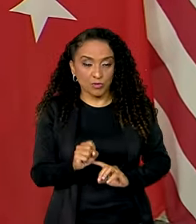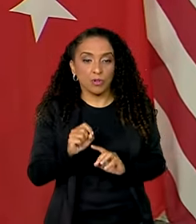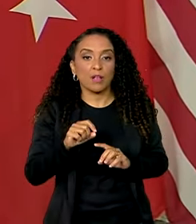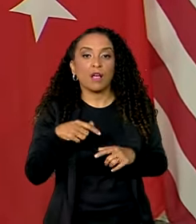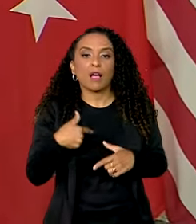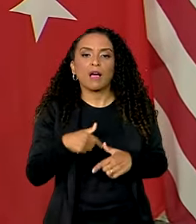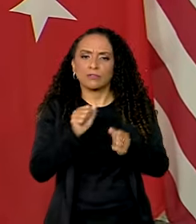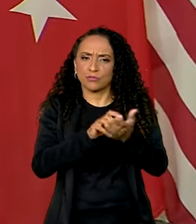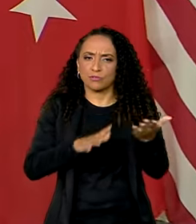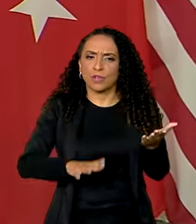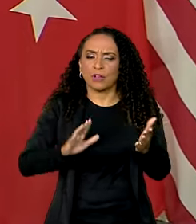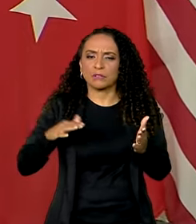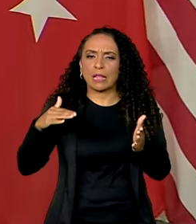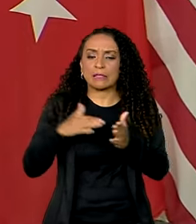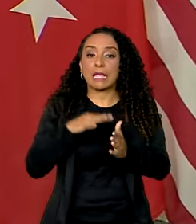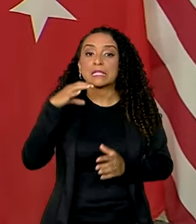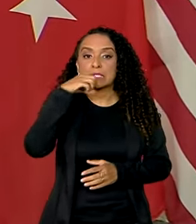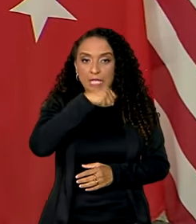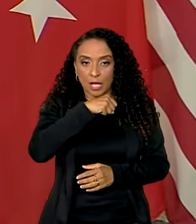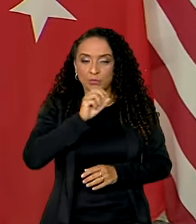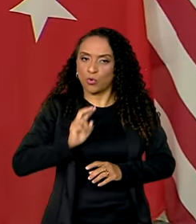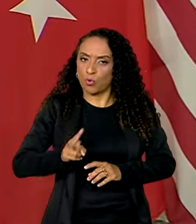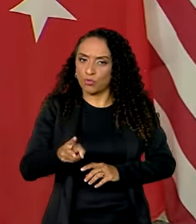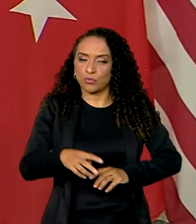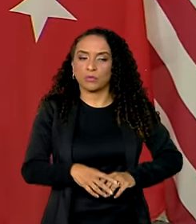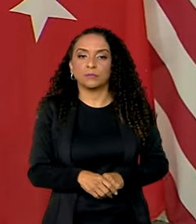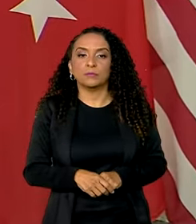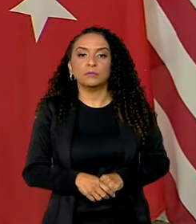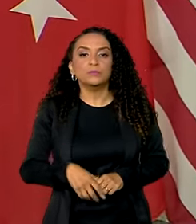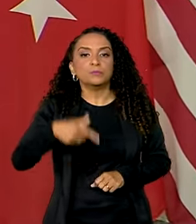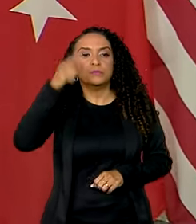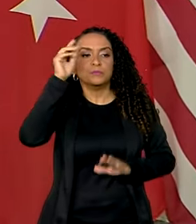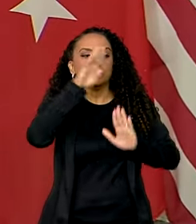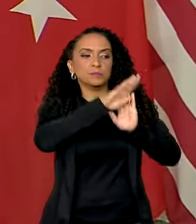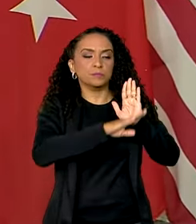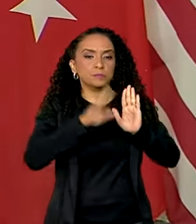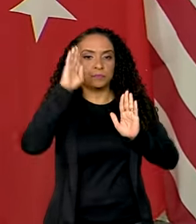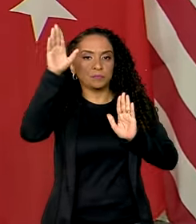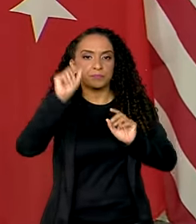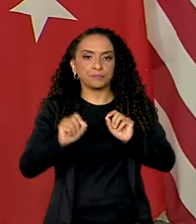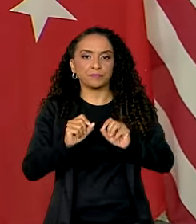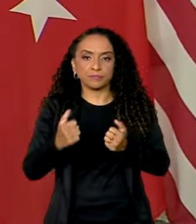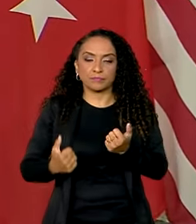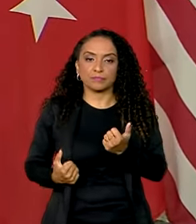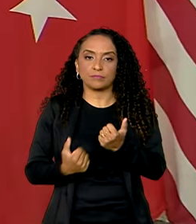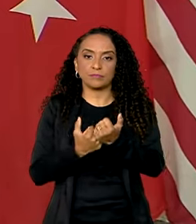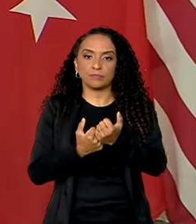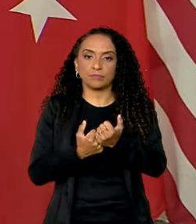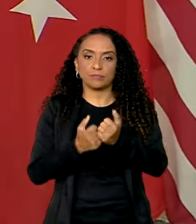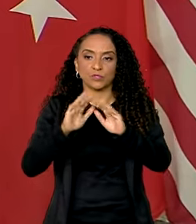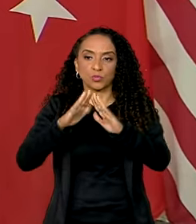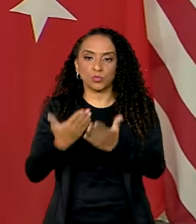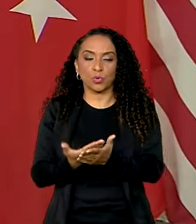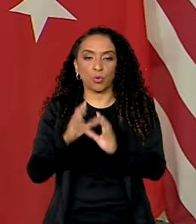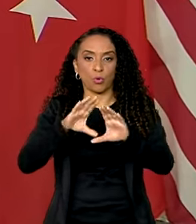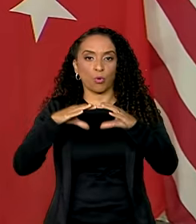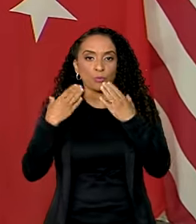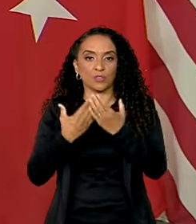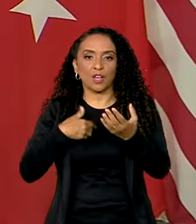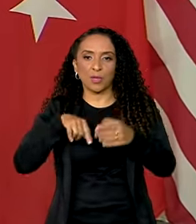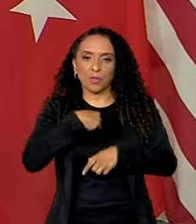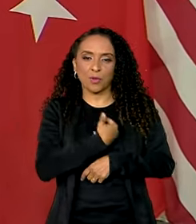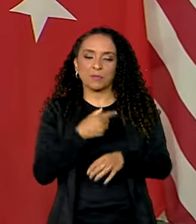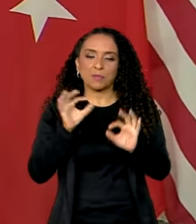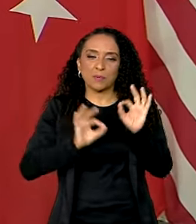atividades continuam até o sábado. Ontem, a pauta principal foi o engajamento entre escolas e comunidade. A gente preparou